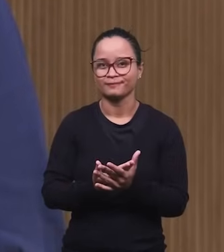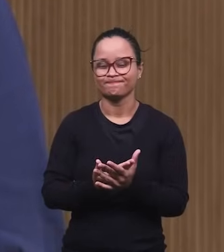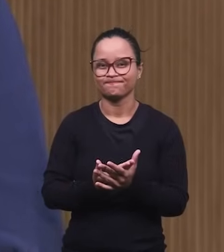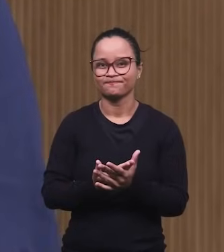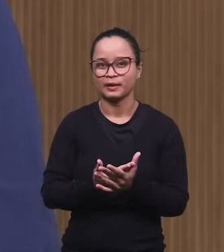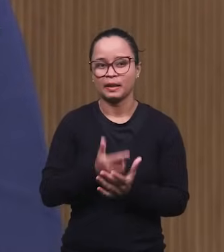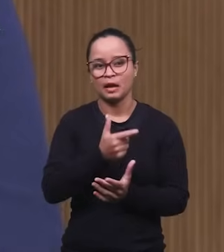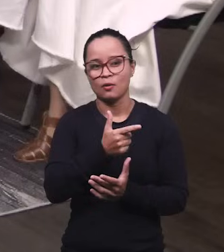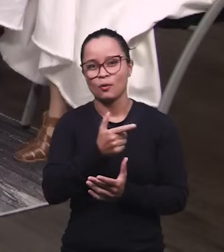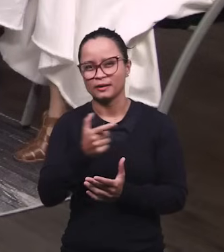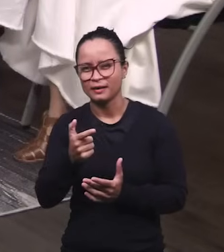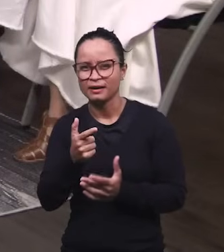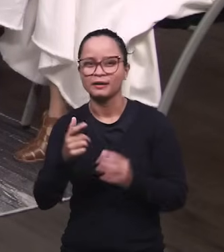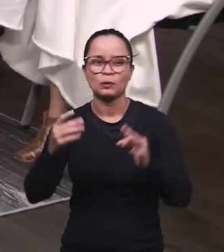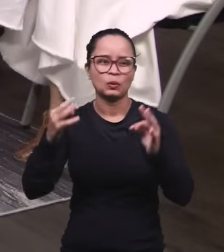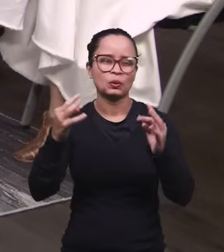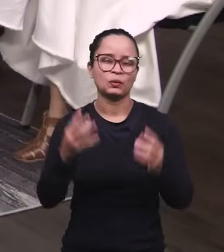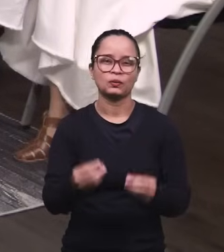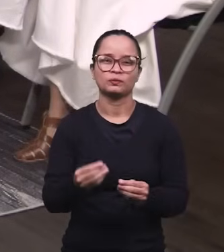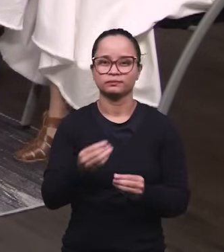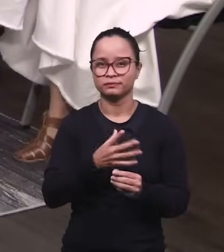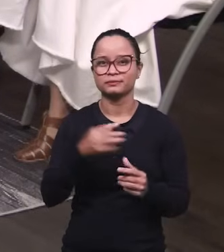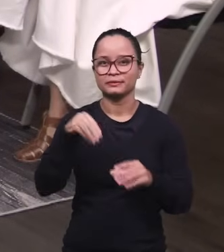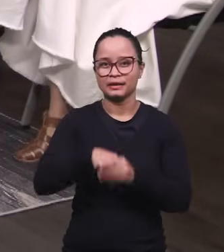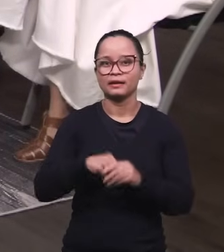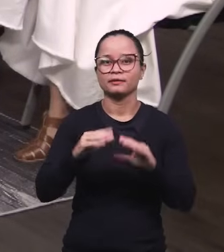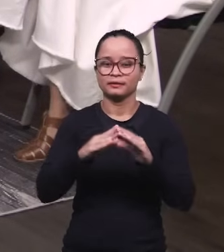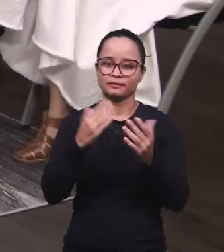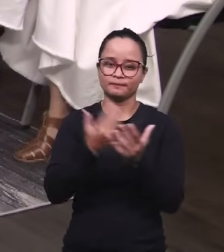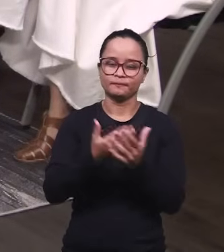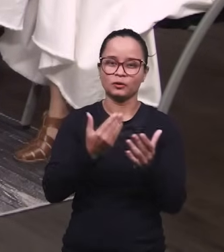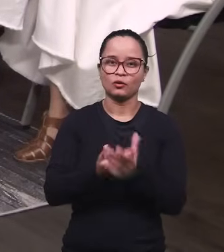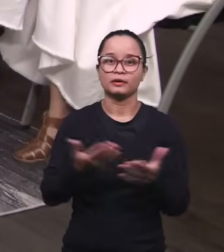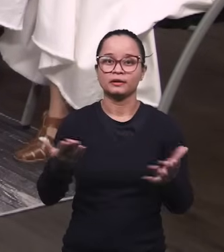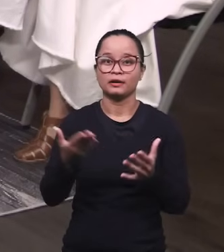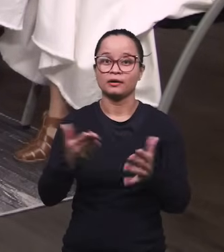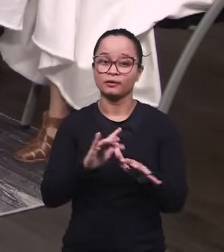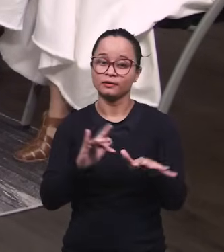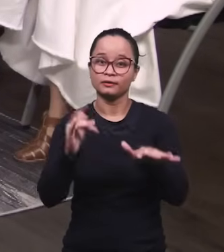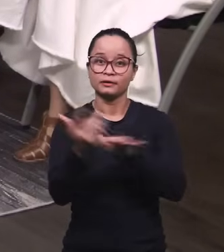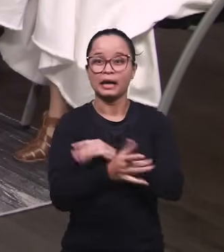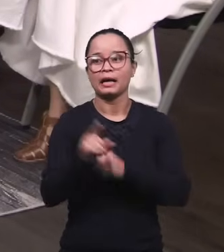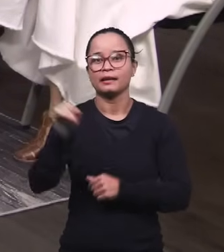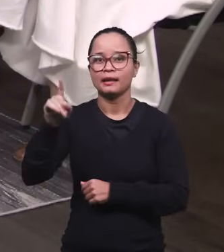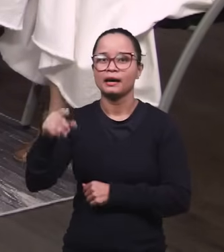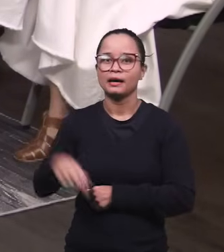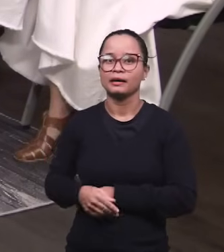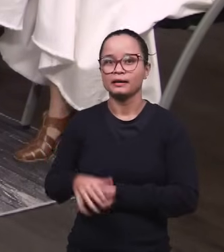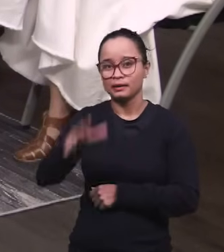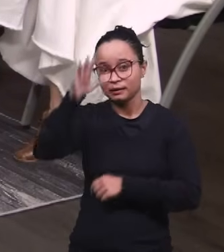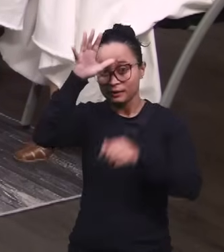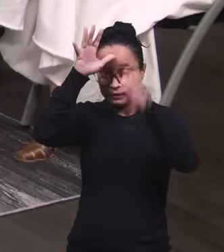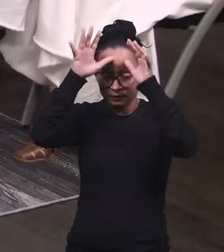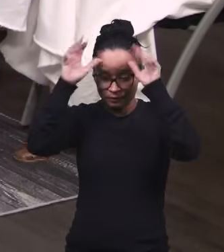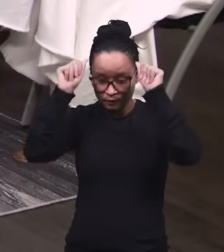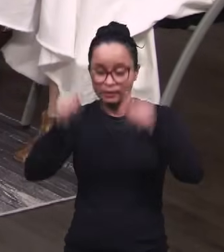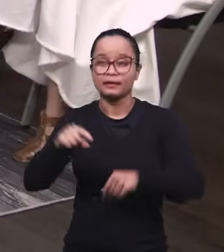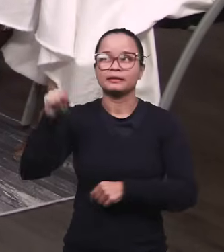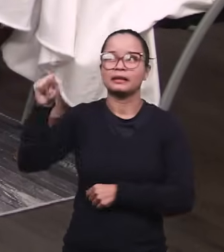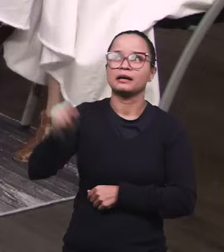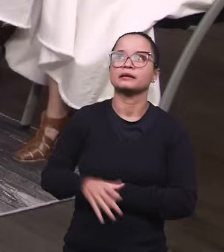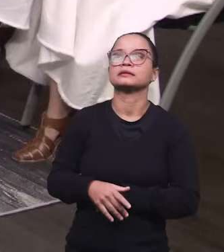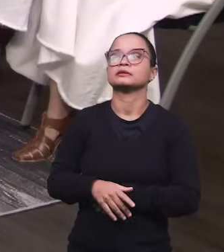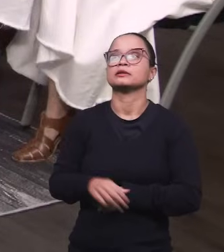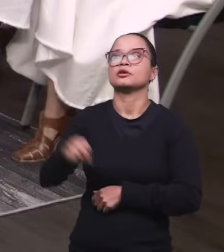da escola. E agora com as redes sociais? Então, é tudo muito rápido, né? Aconteceu lá no Nordeste, lá no Amazonas, todo mundo já